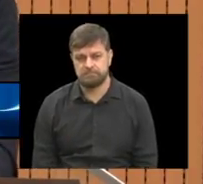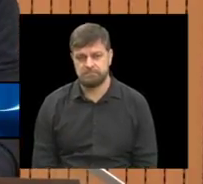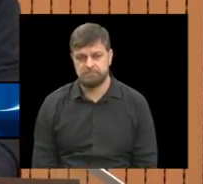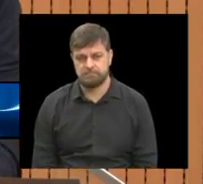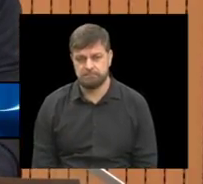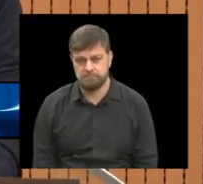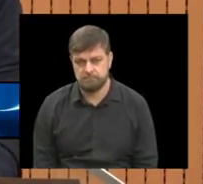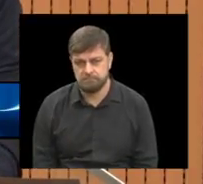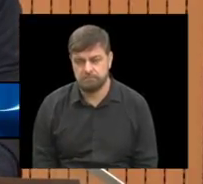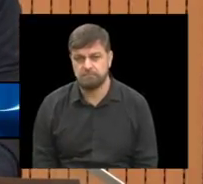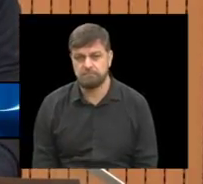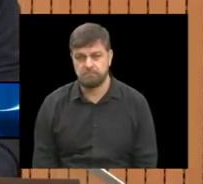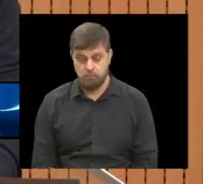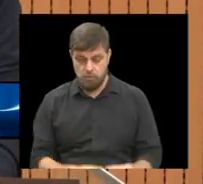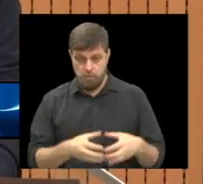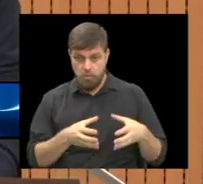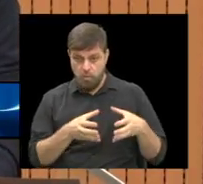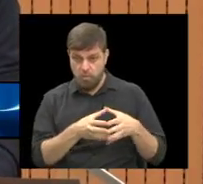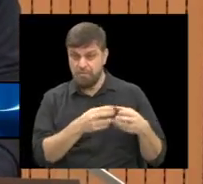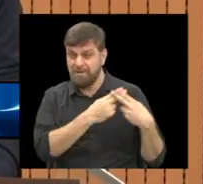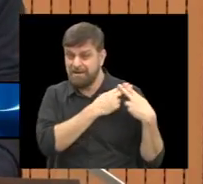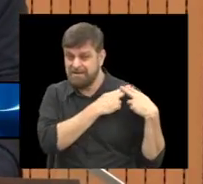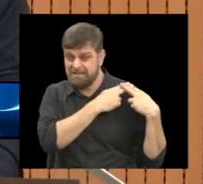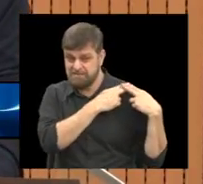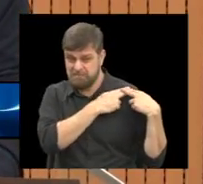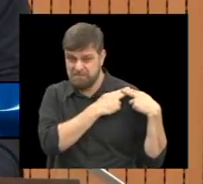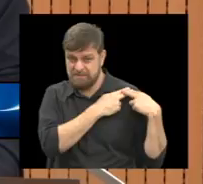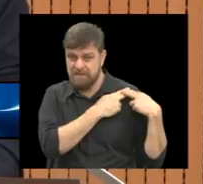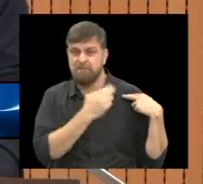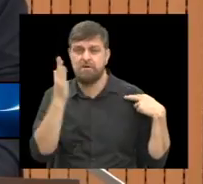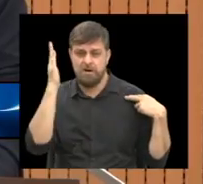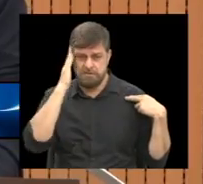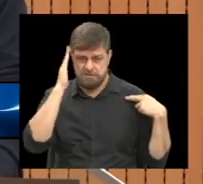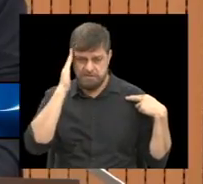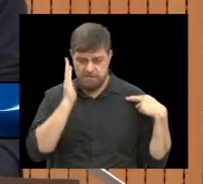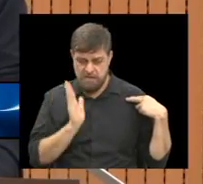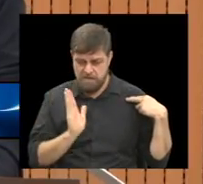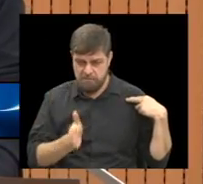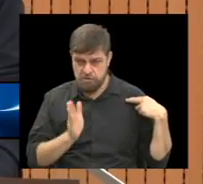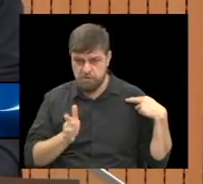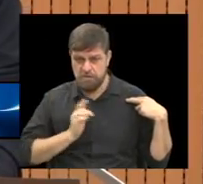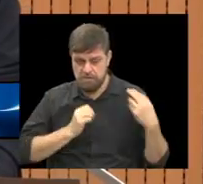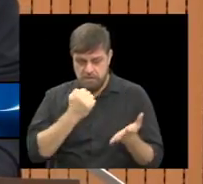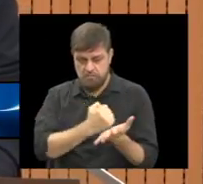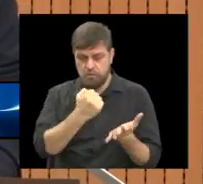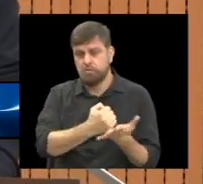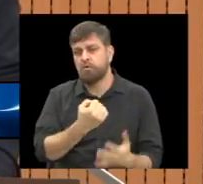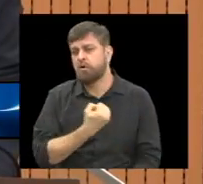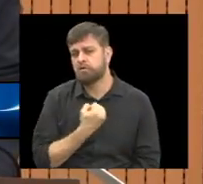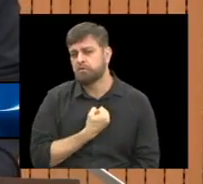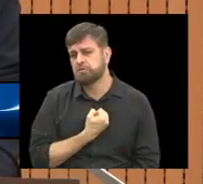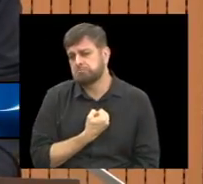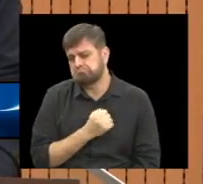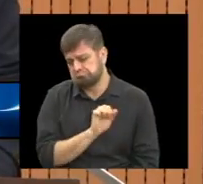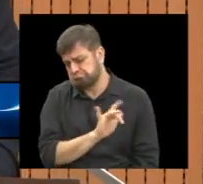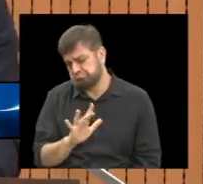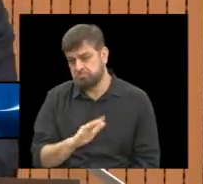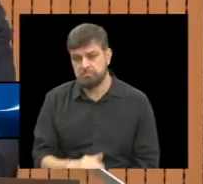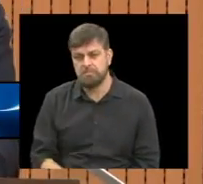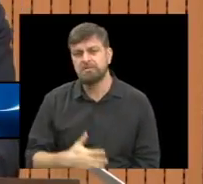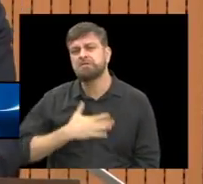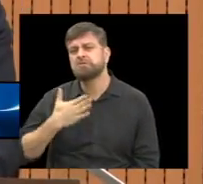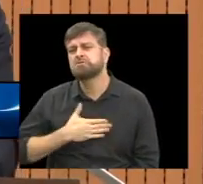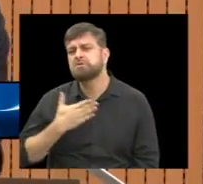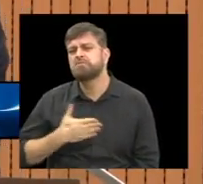os órgãos competentes foram informados através do protocolo tal e pela minha surpresa